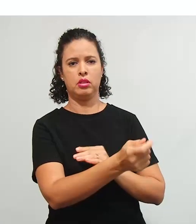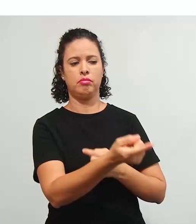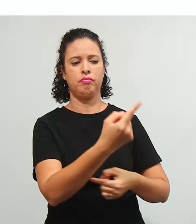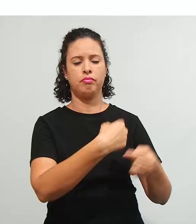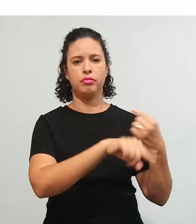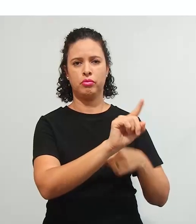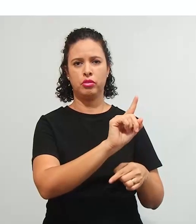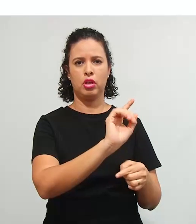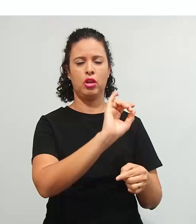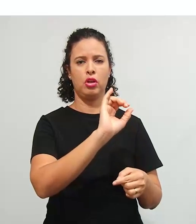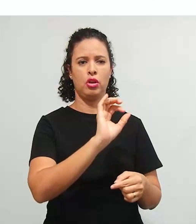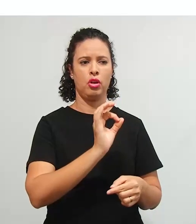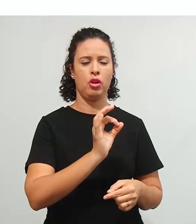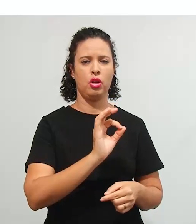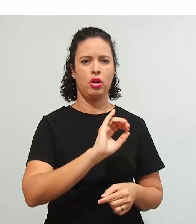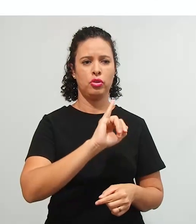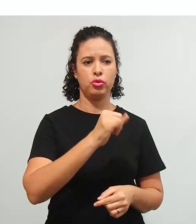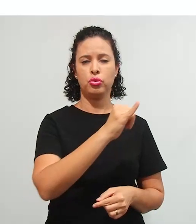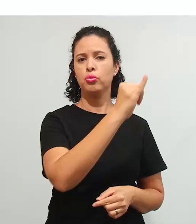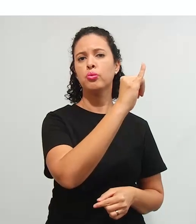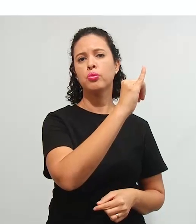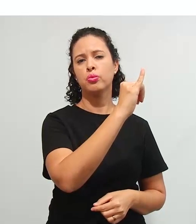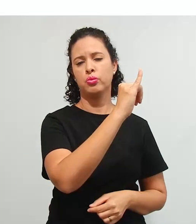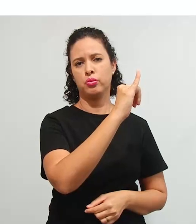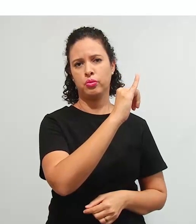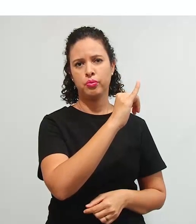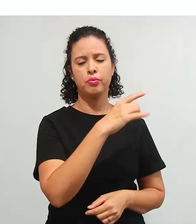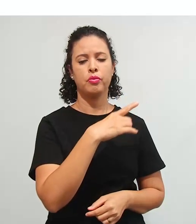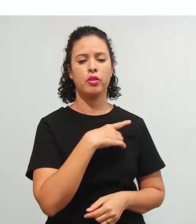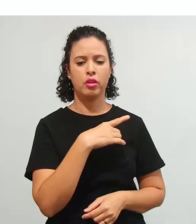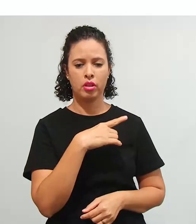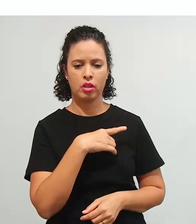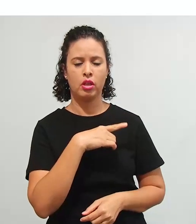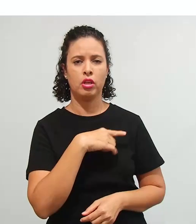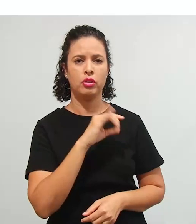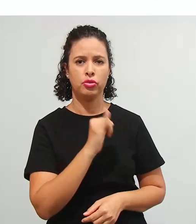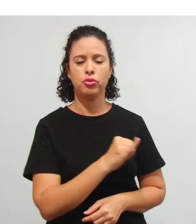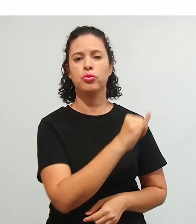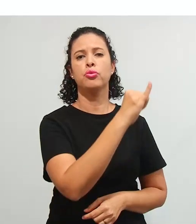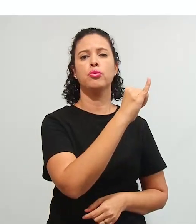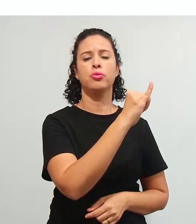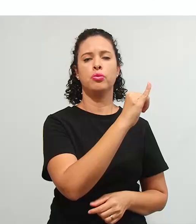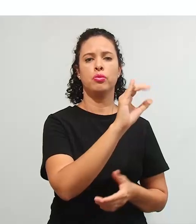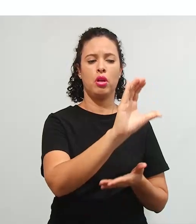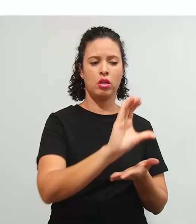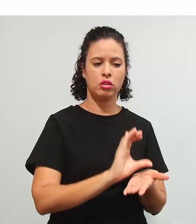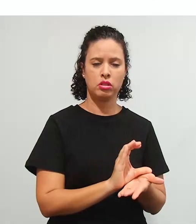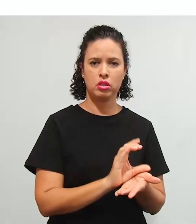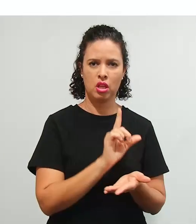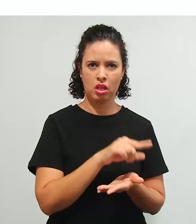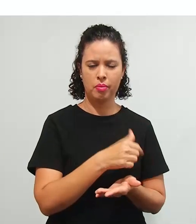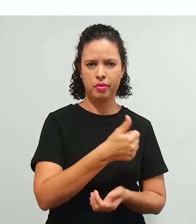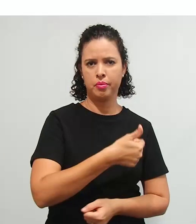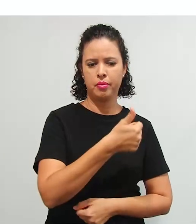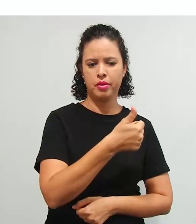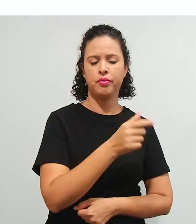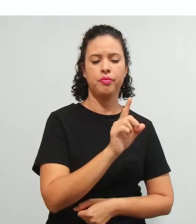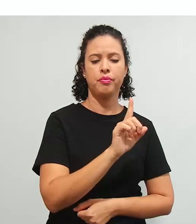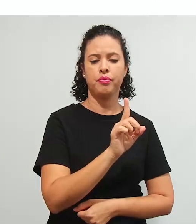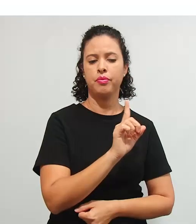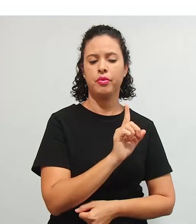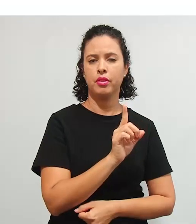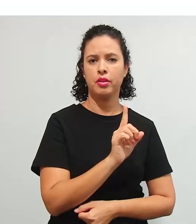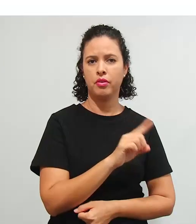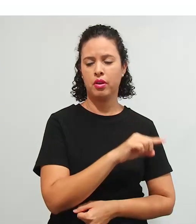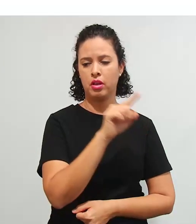gera juros. Então, a receita de juros não é receita primária, ela é uma receita